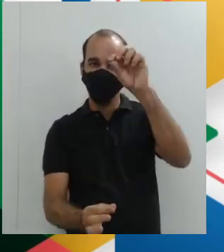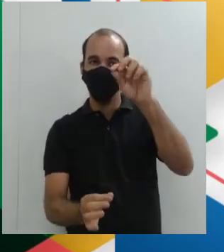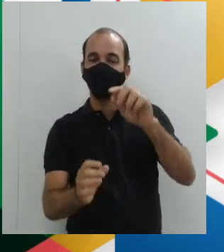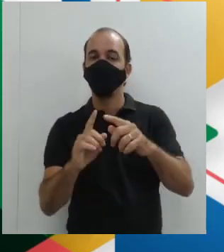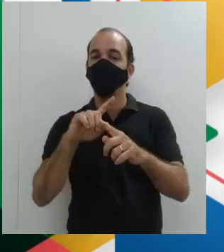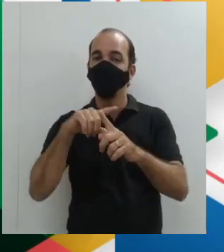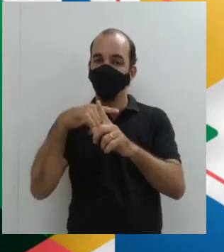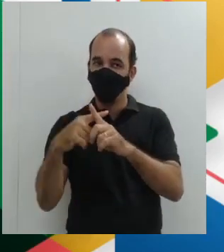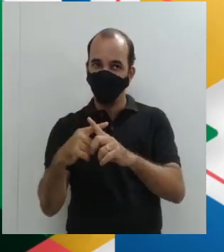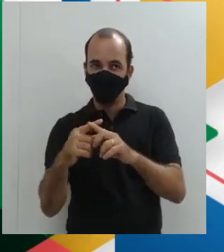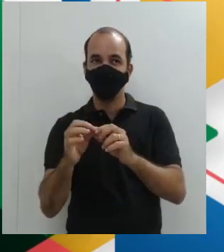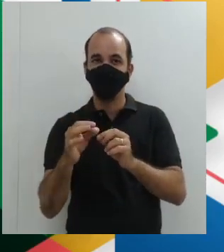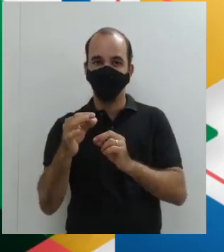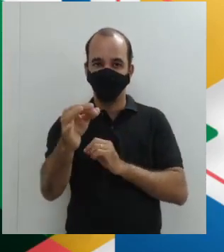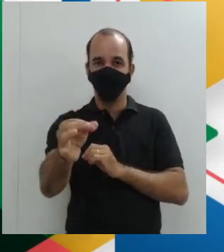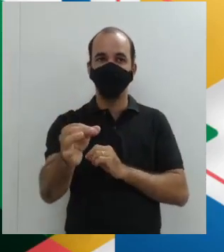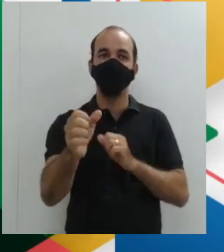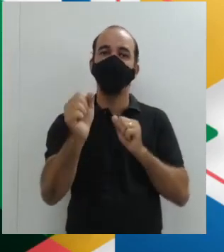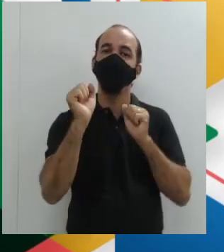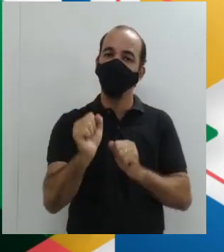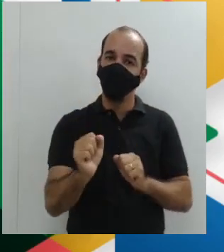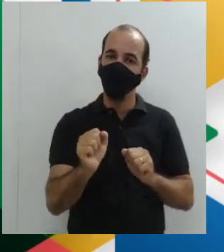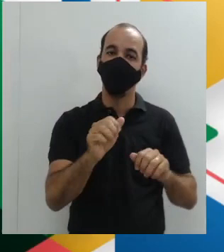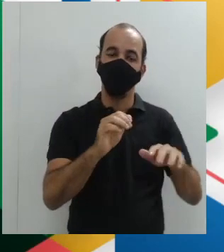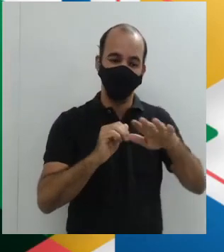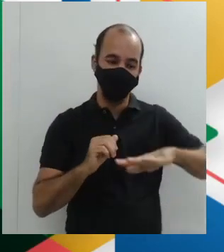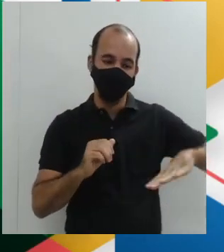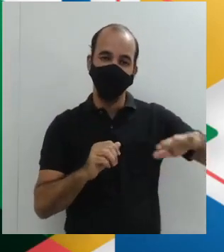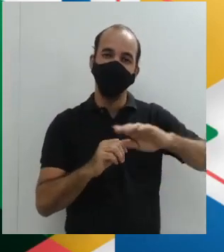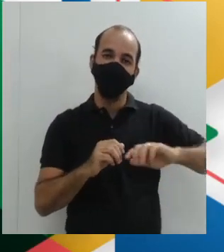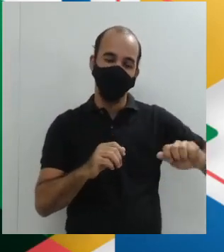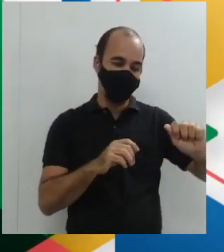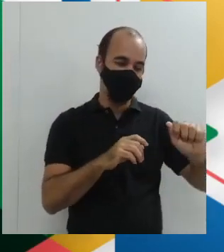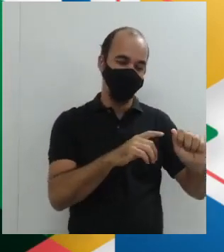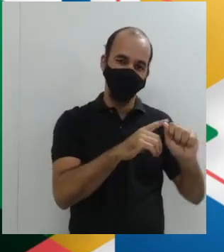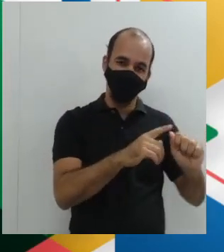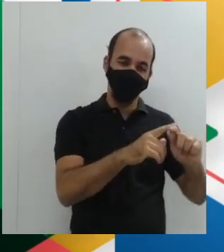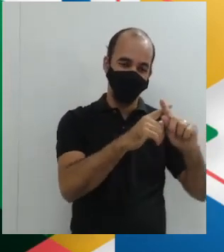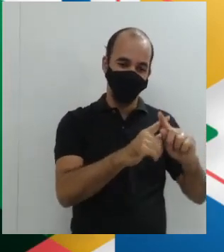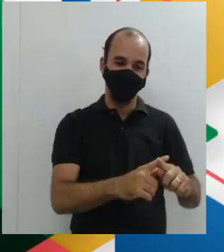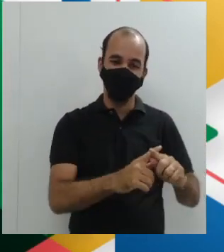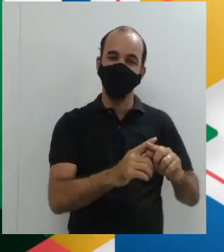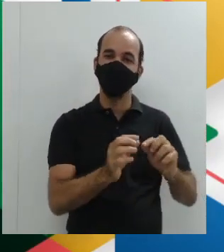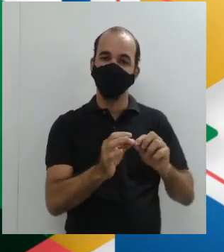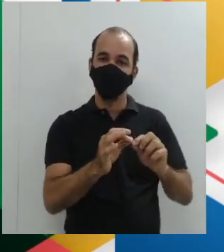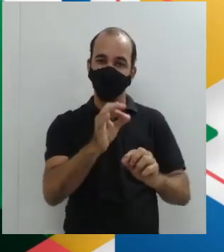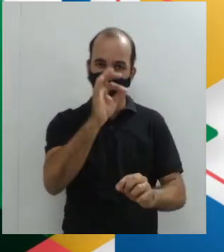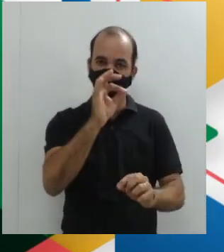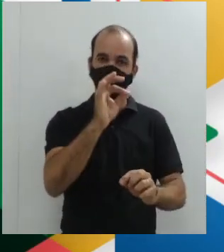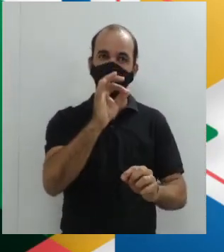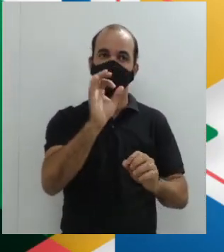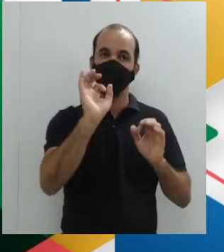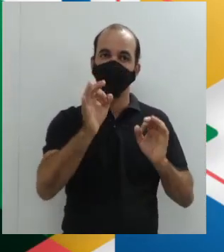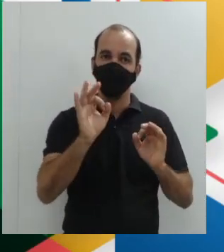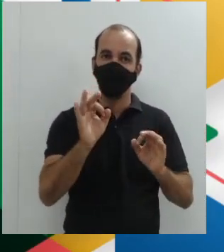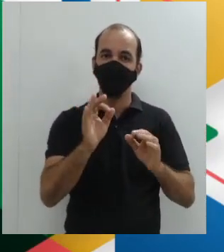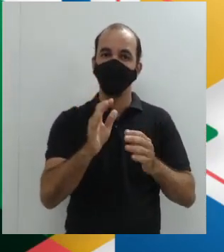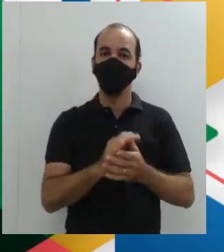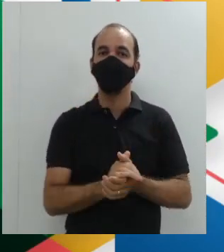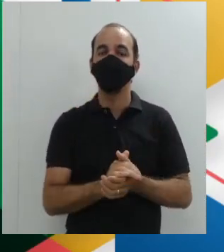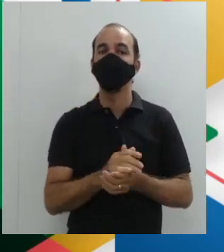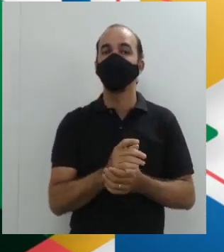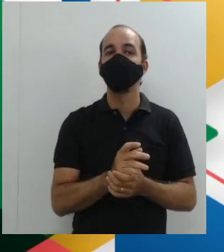ele pode também ser dado pela área da base vezes a altura, Robertão. E é dessa forma, galera, que a gente vai